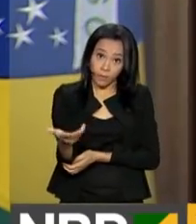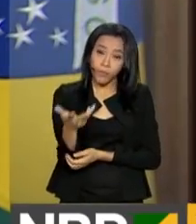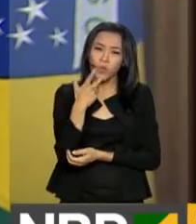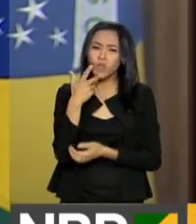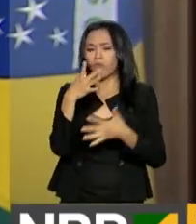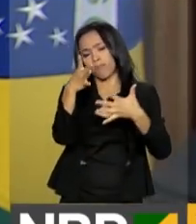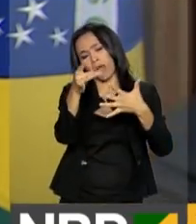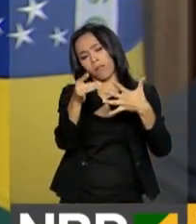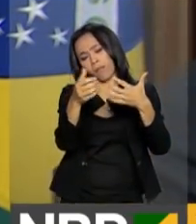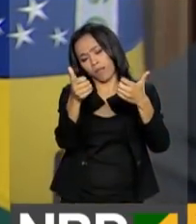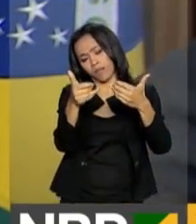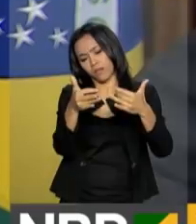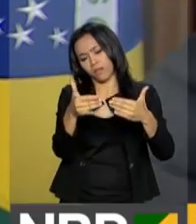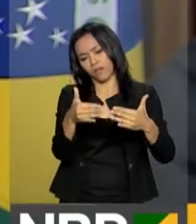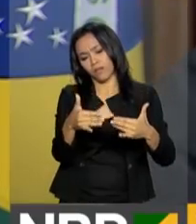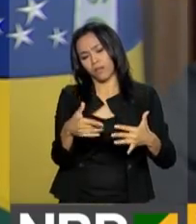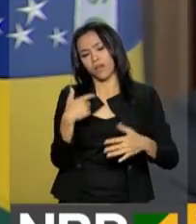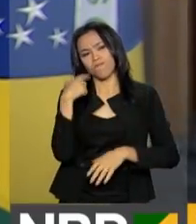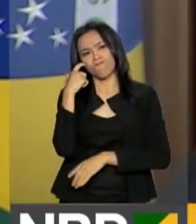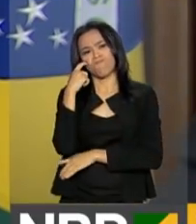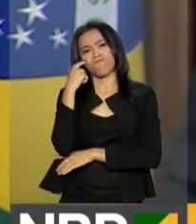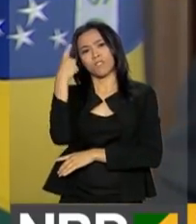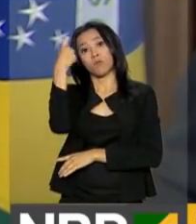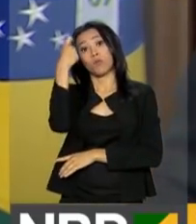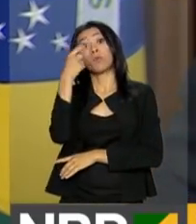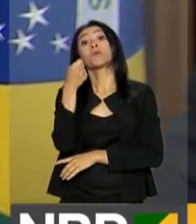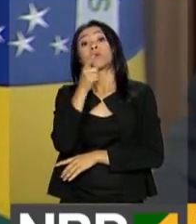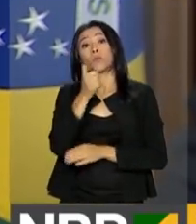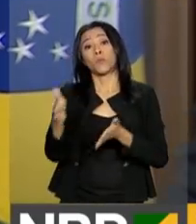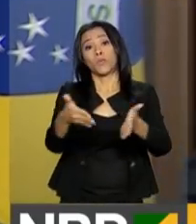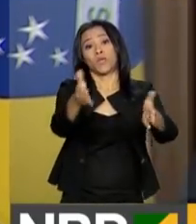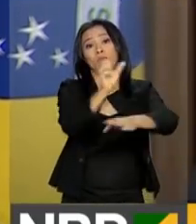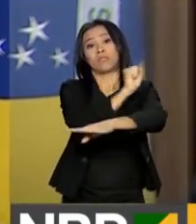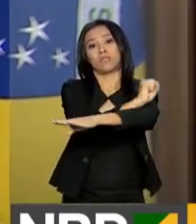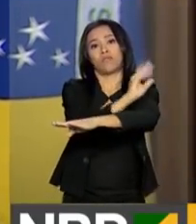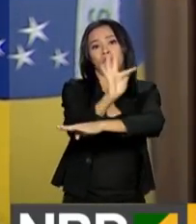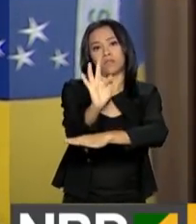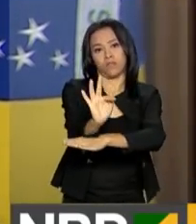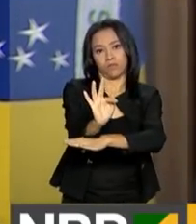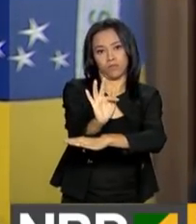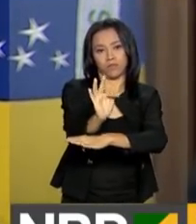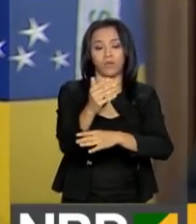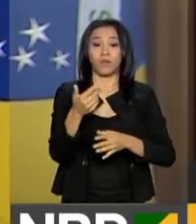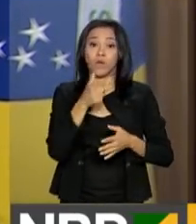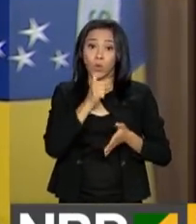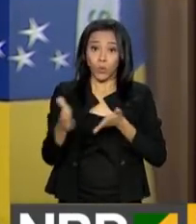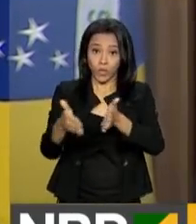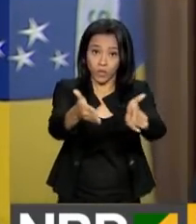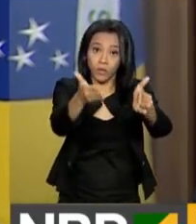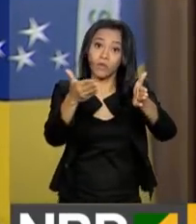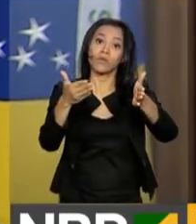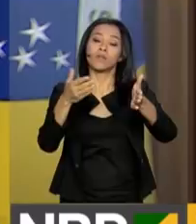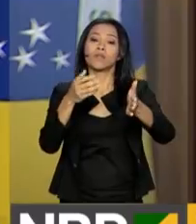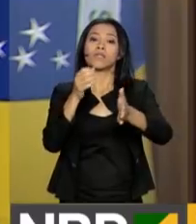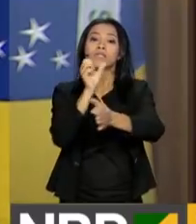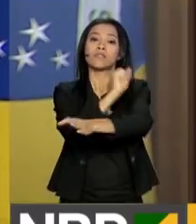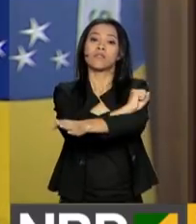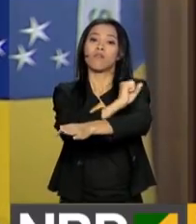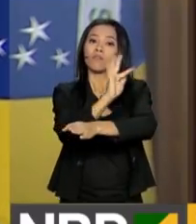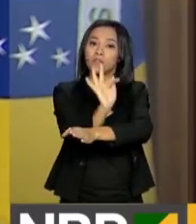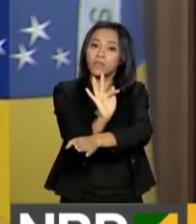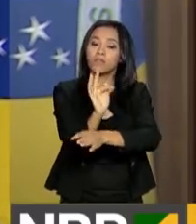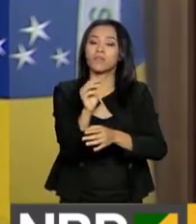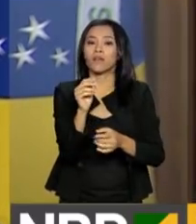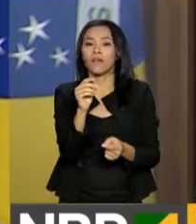isso nós sempre nos preocupamos com o rio são francisco não é não se pode ver função francisco alimentar vários